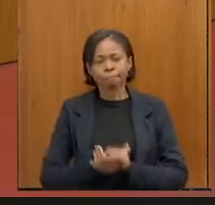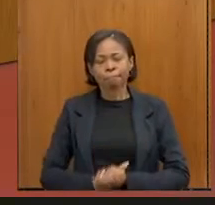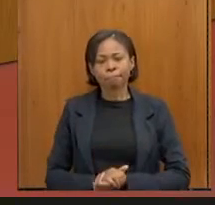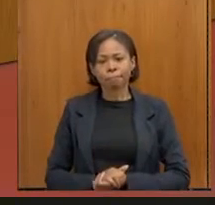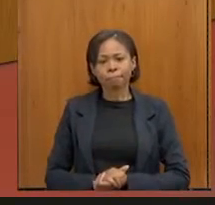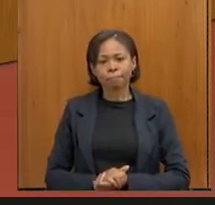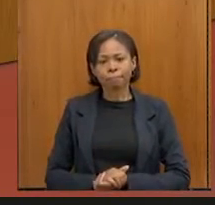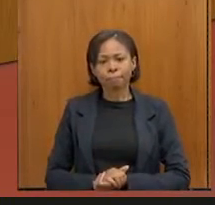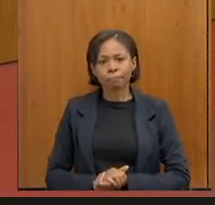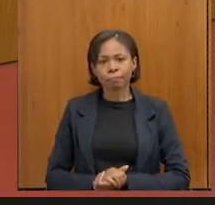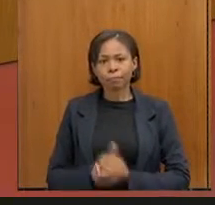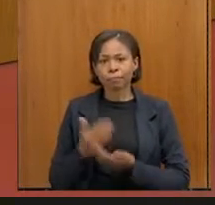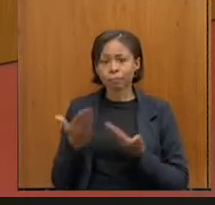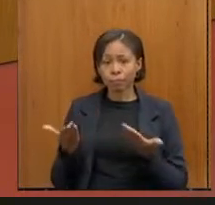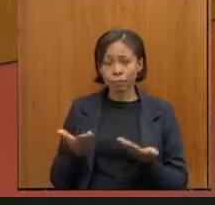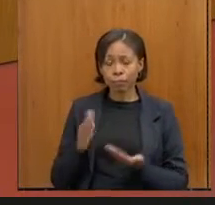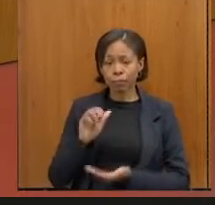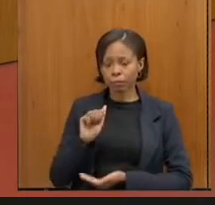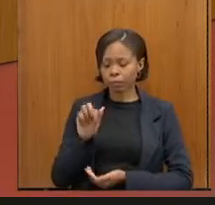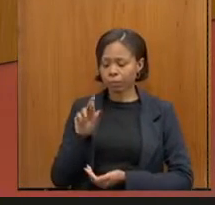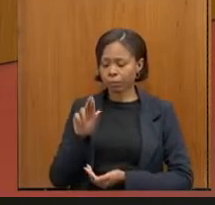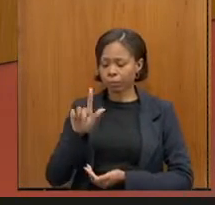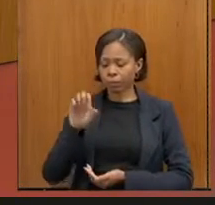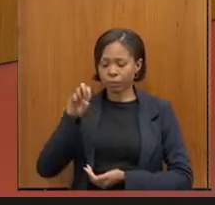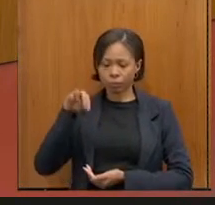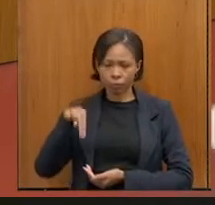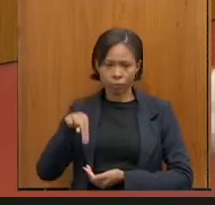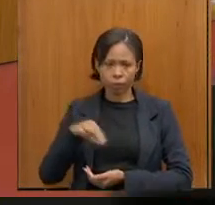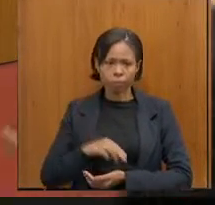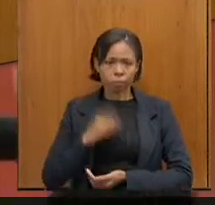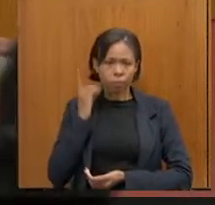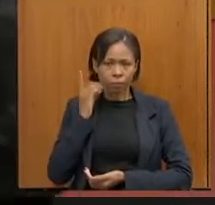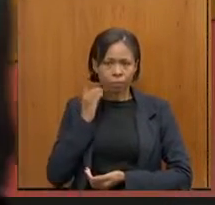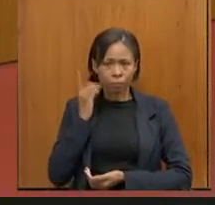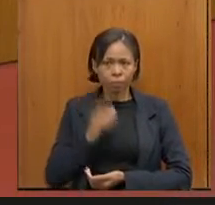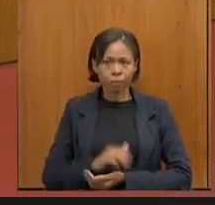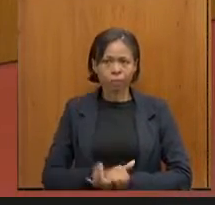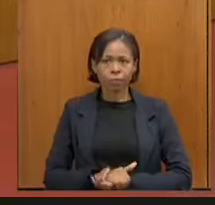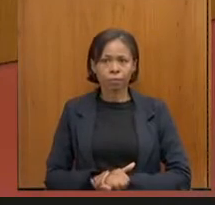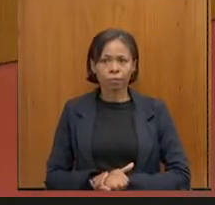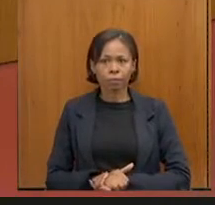Guimarães com a palavra Deputado Arlen Santiago por 3 minutos